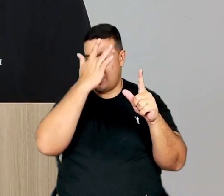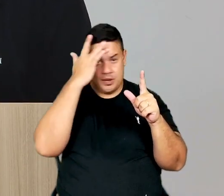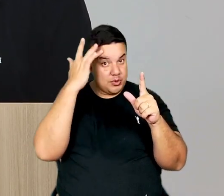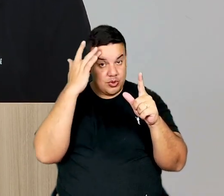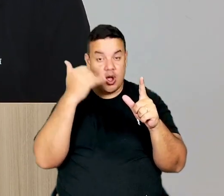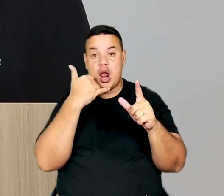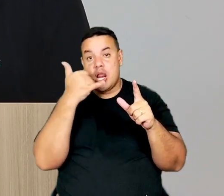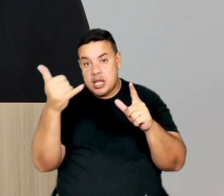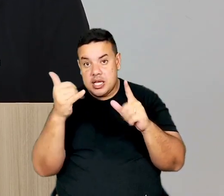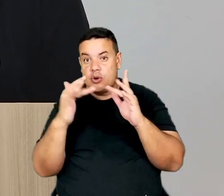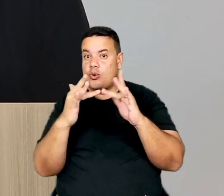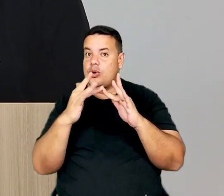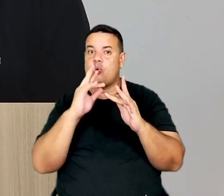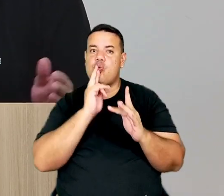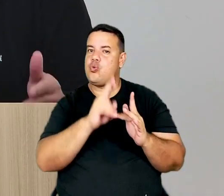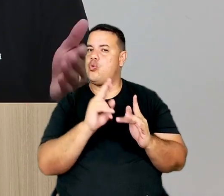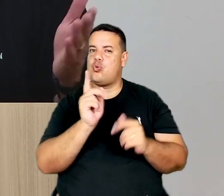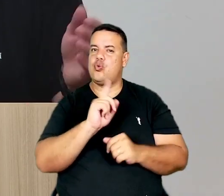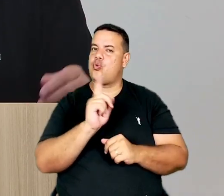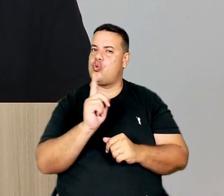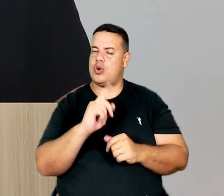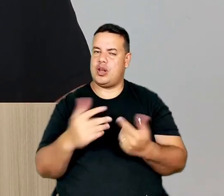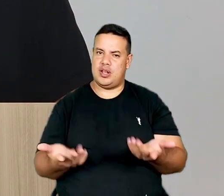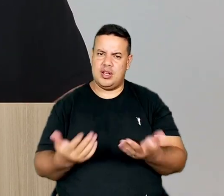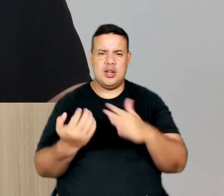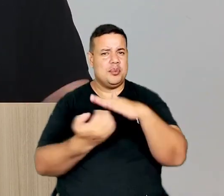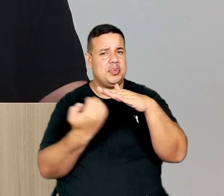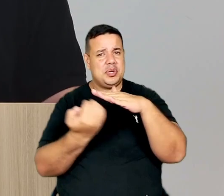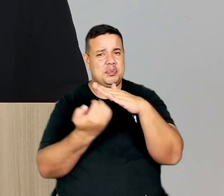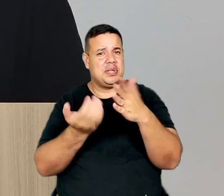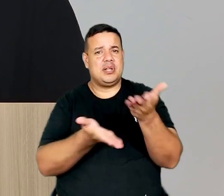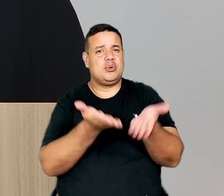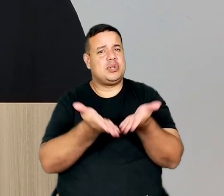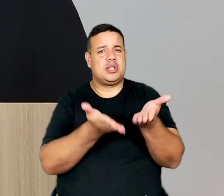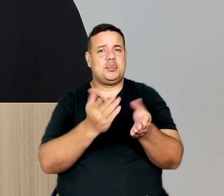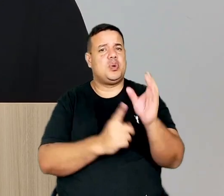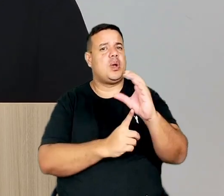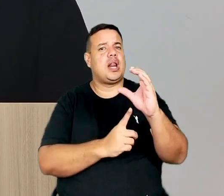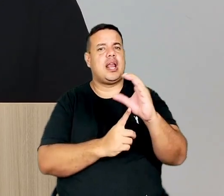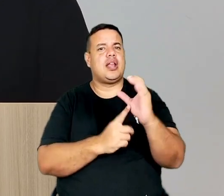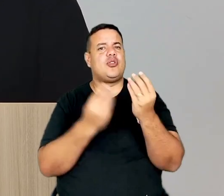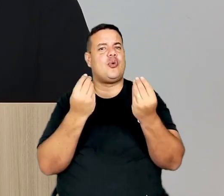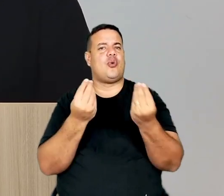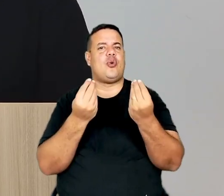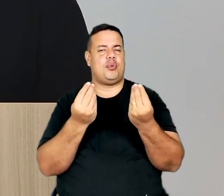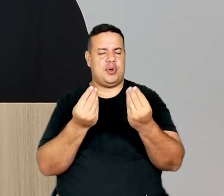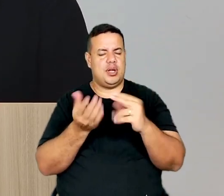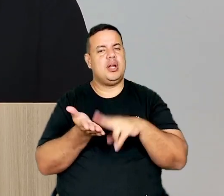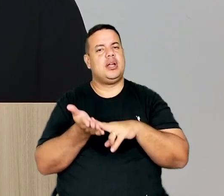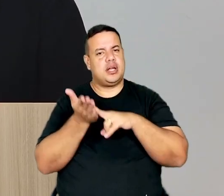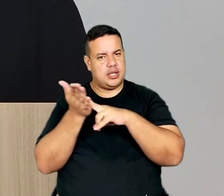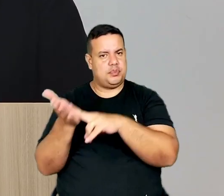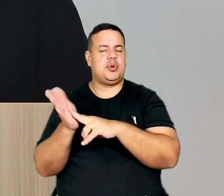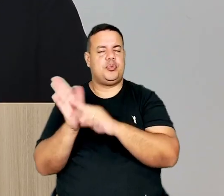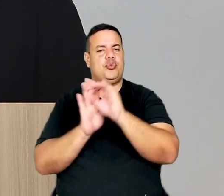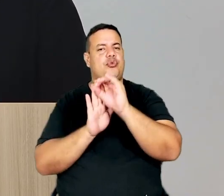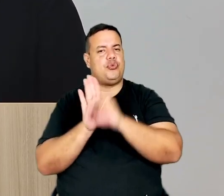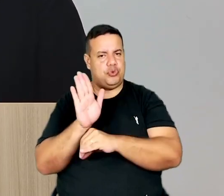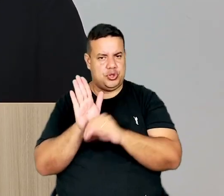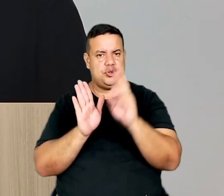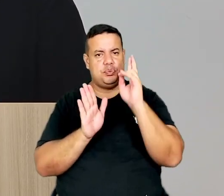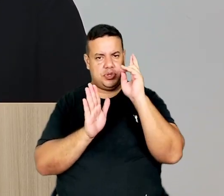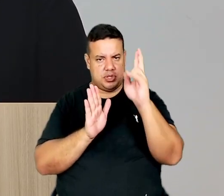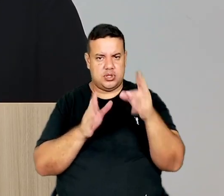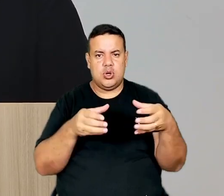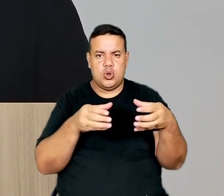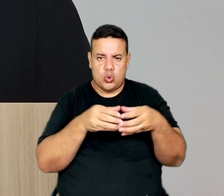ela. Onde já se viu isso? Uma empresa não trata bem o seu cliente. Mas nós encaminhamos para eles um ofício, em nome dos 11